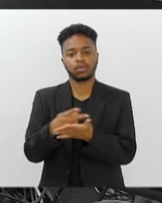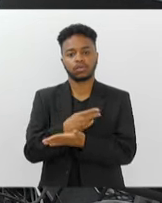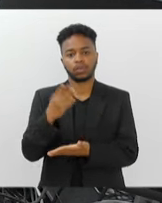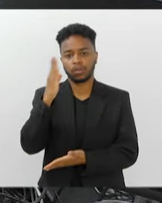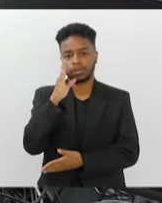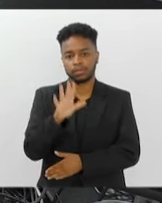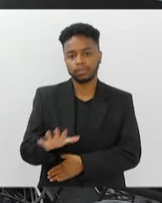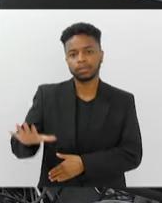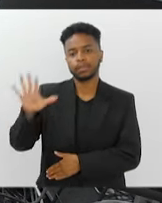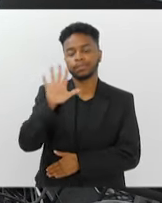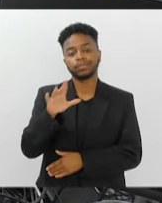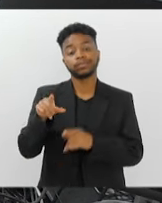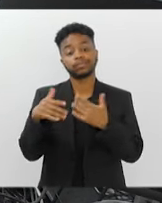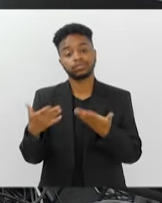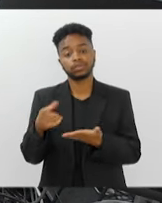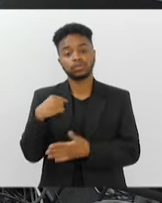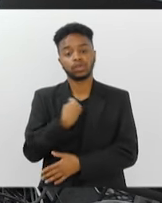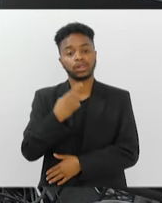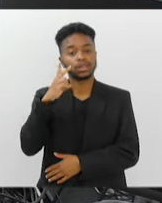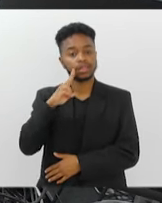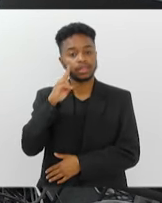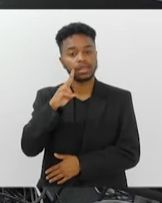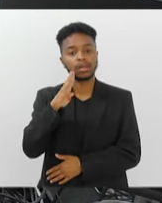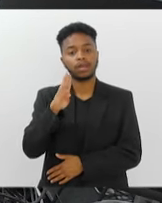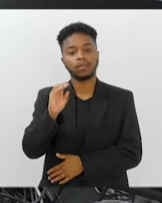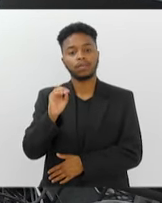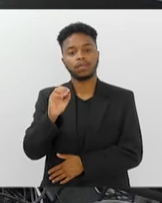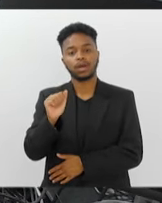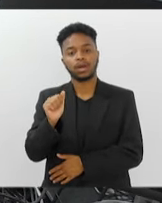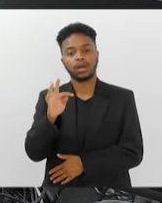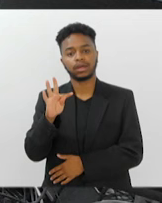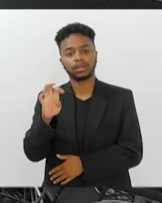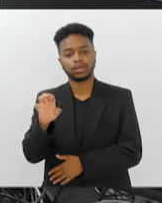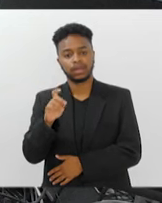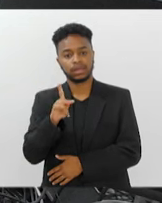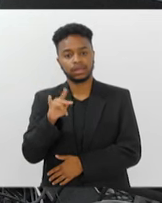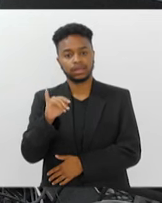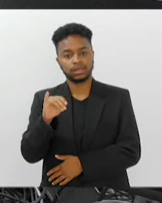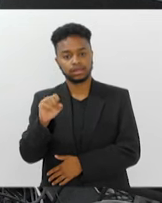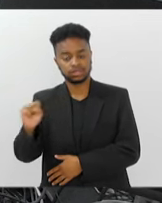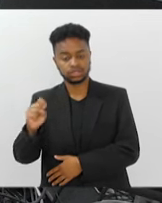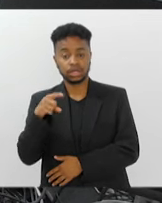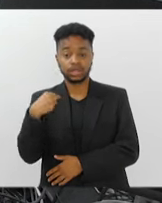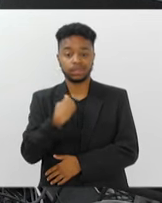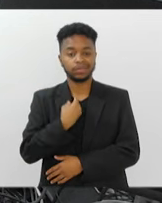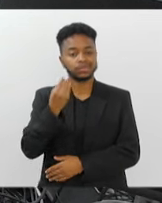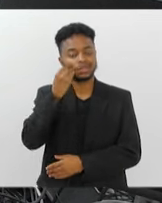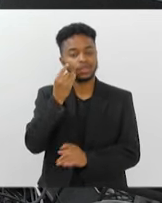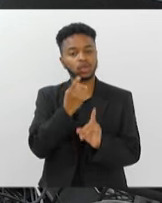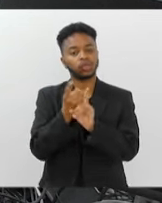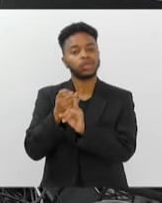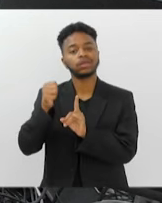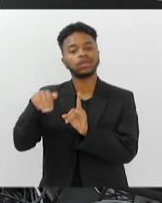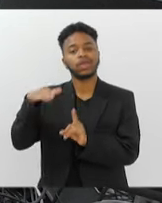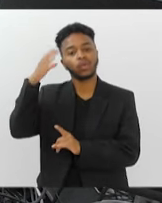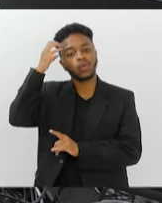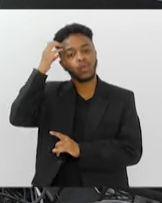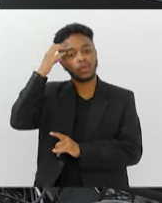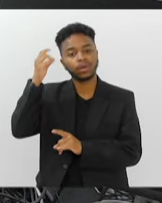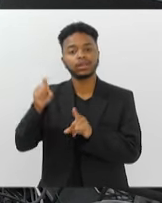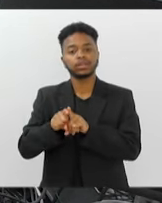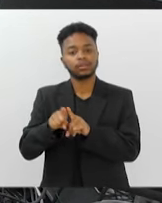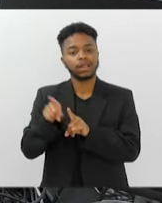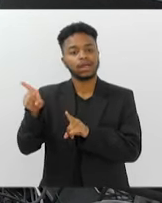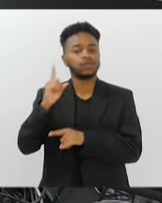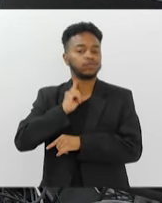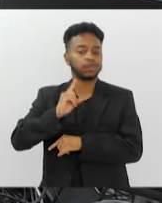né E aí nos remete a boate quis morreu diversas pessoas aí depois que acharam quer achar ocupado nind urubu depois quiseram achar ocupado